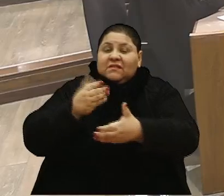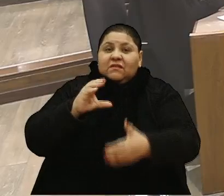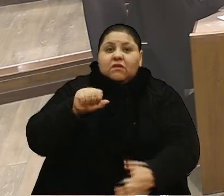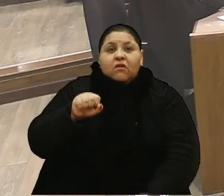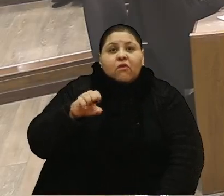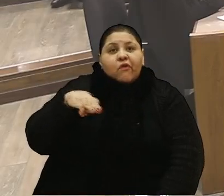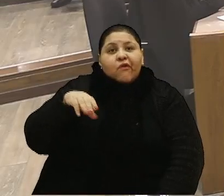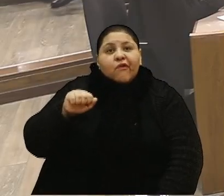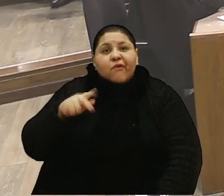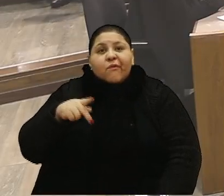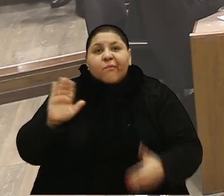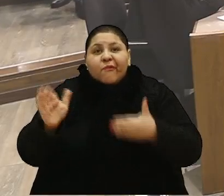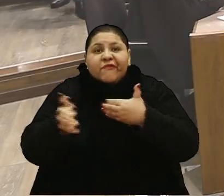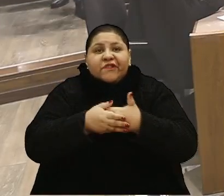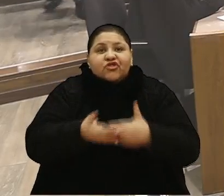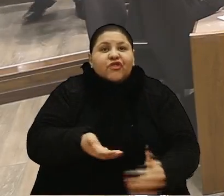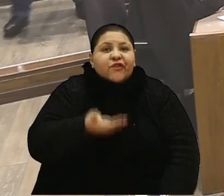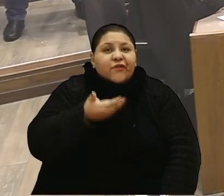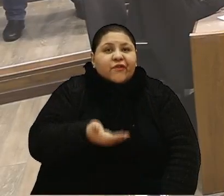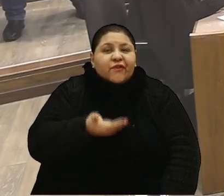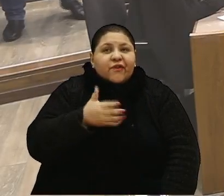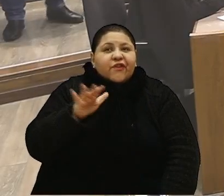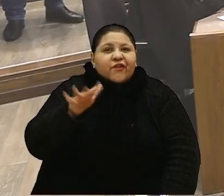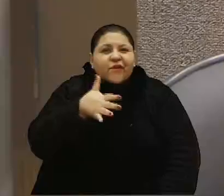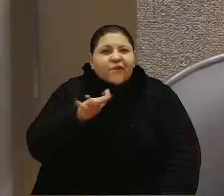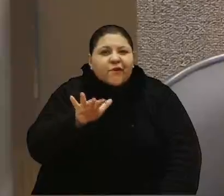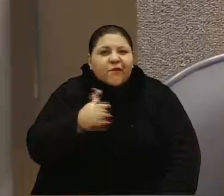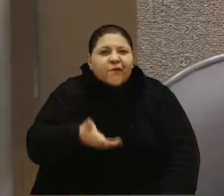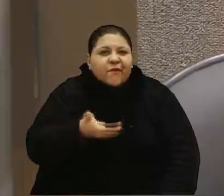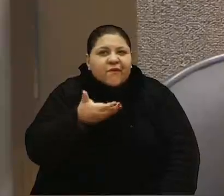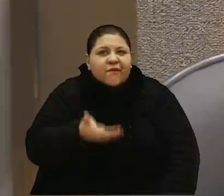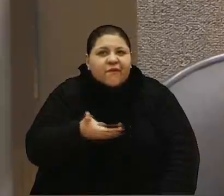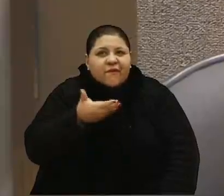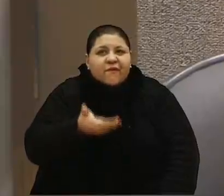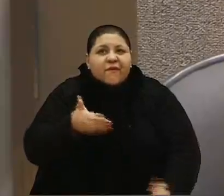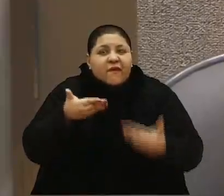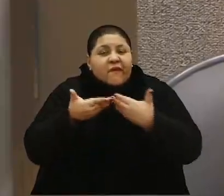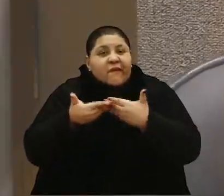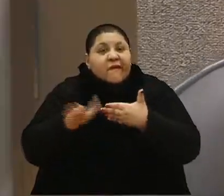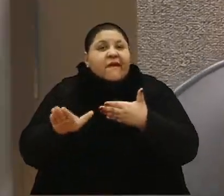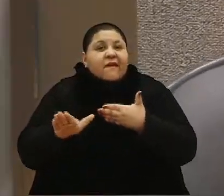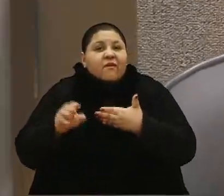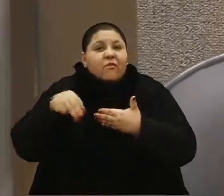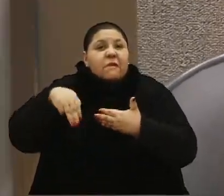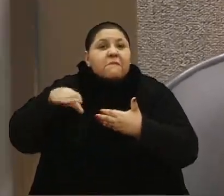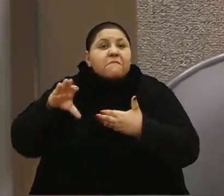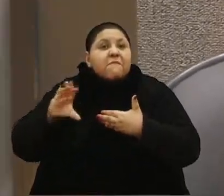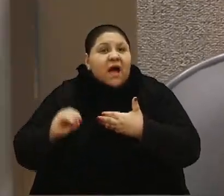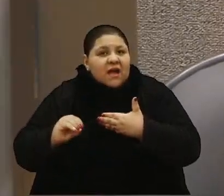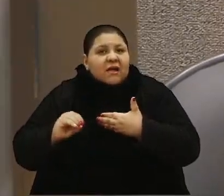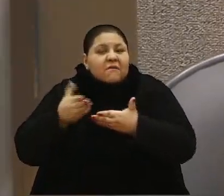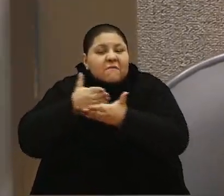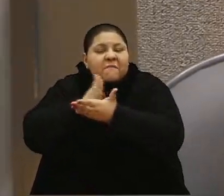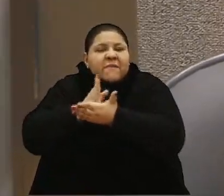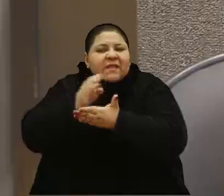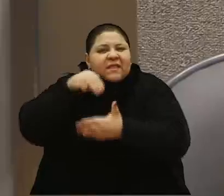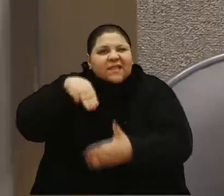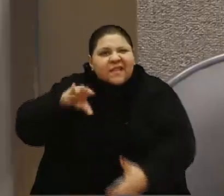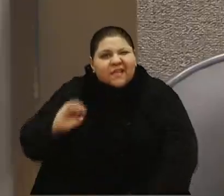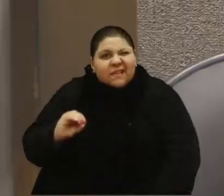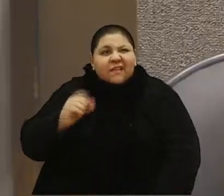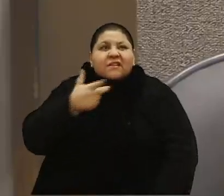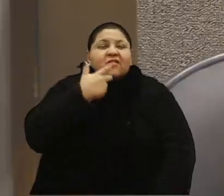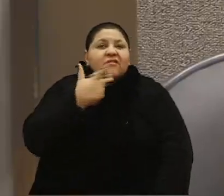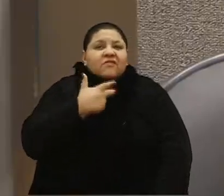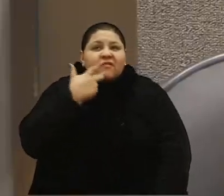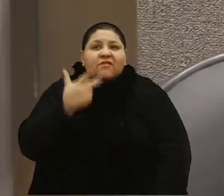CEMAP fechou em dezembro, meados de dezembro, e reabriu em maio, metade de maio, inclusive falado